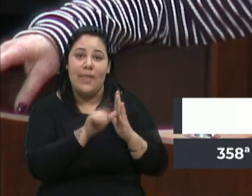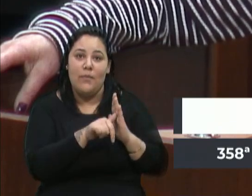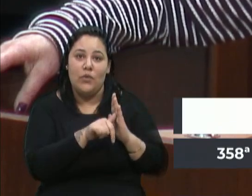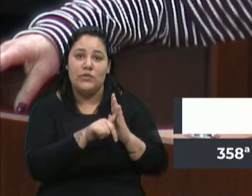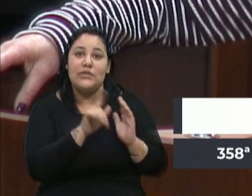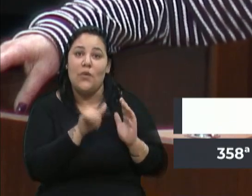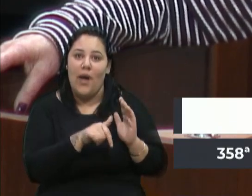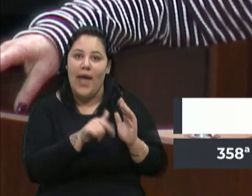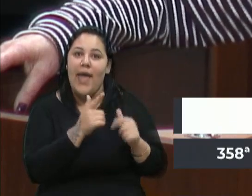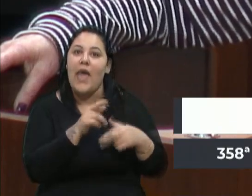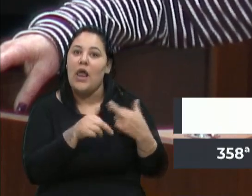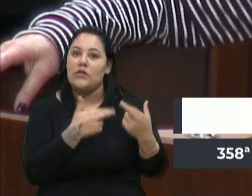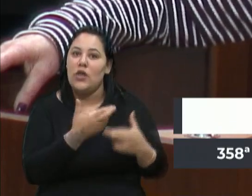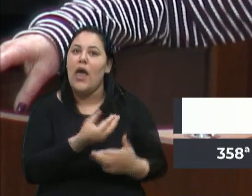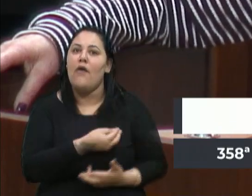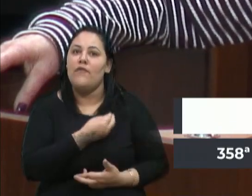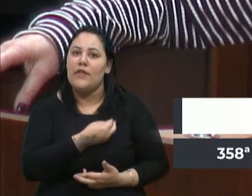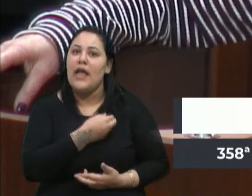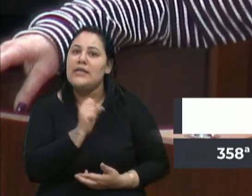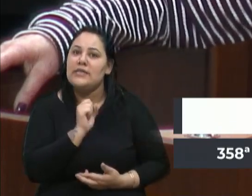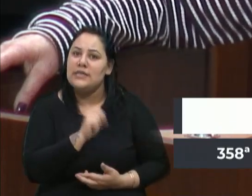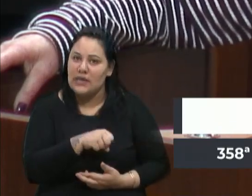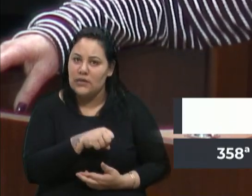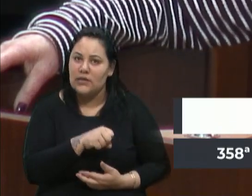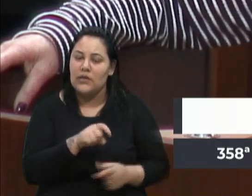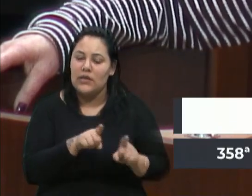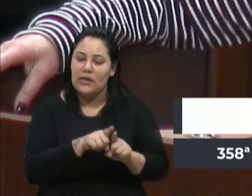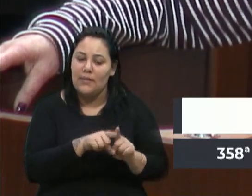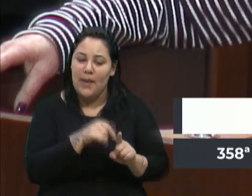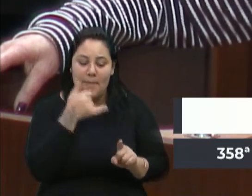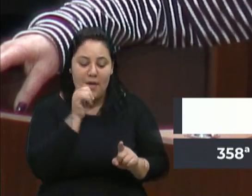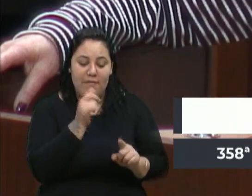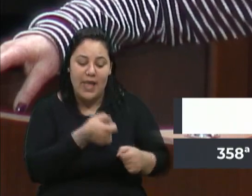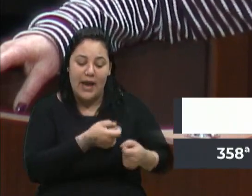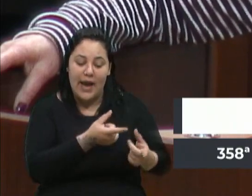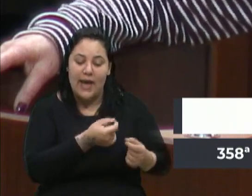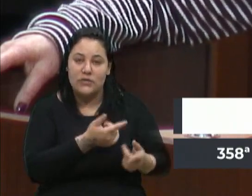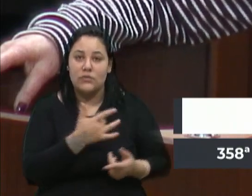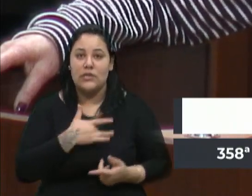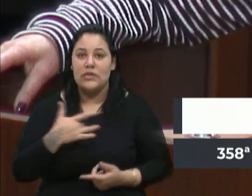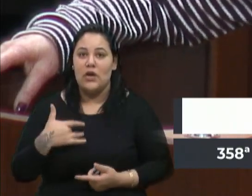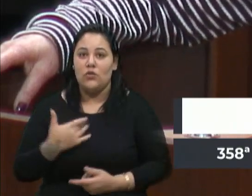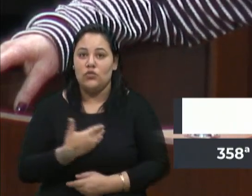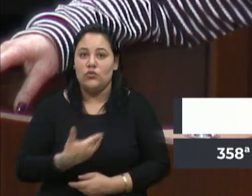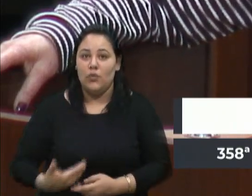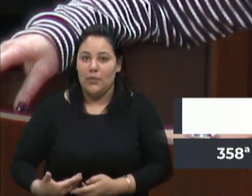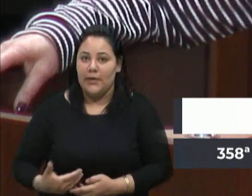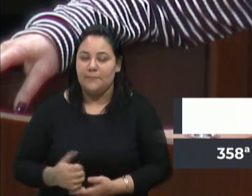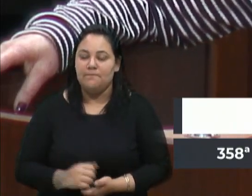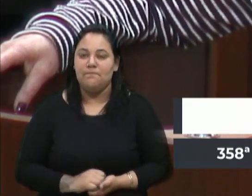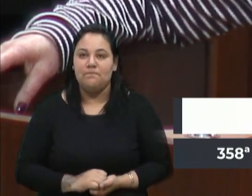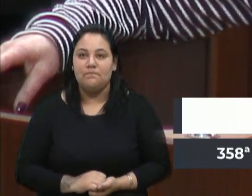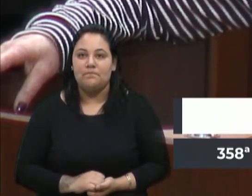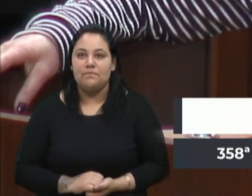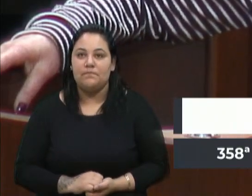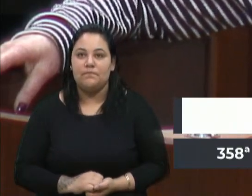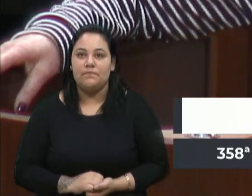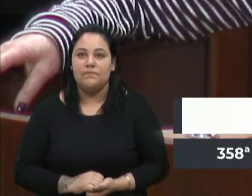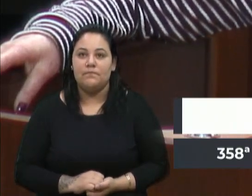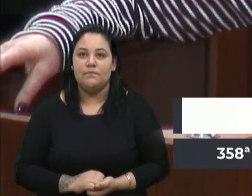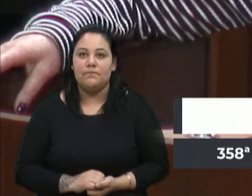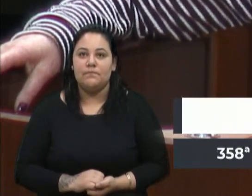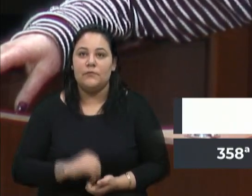vida e é uma questão também de economia para a saúde pública. No